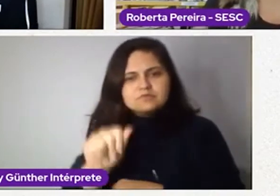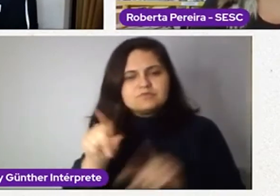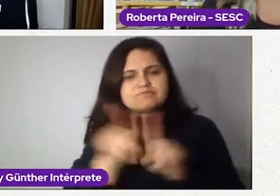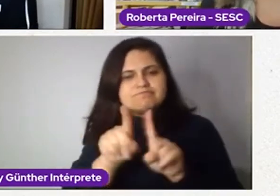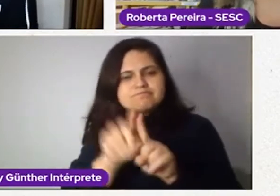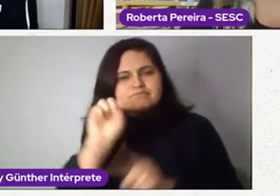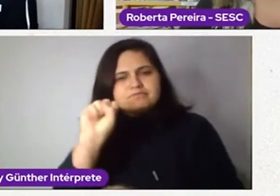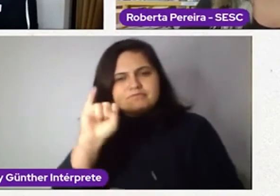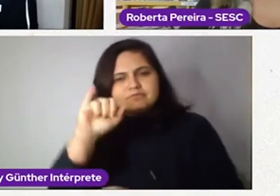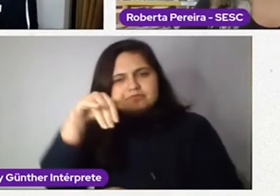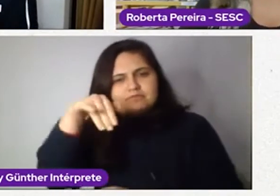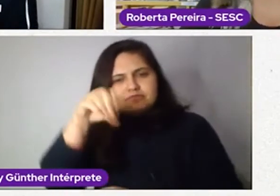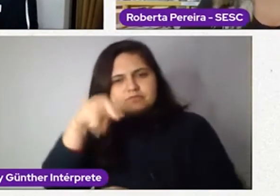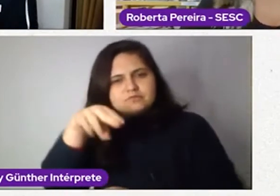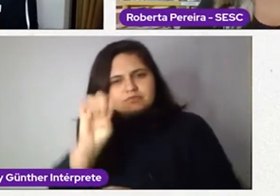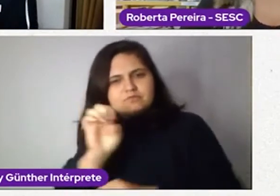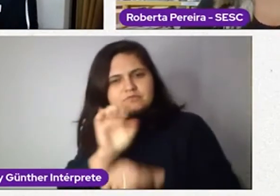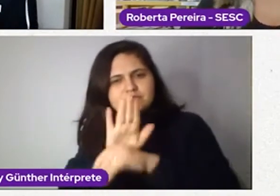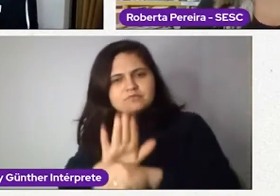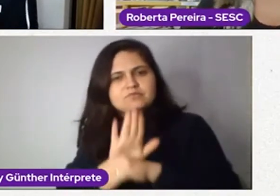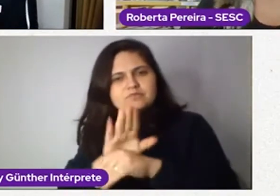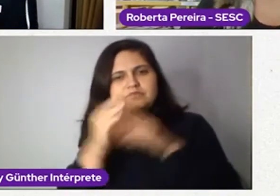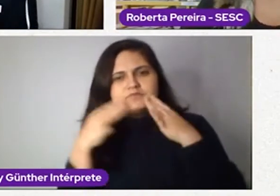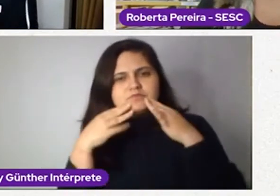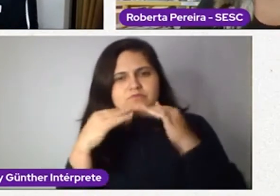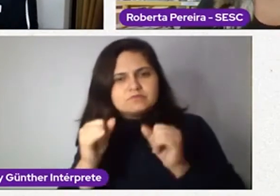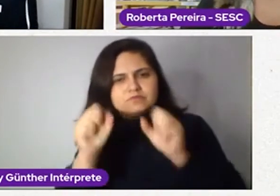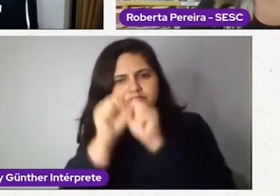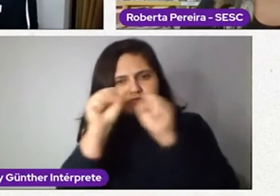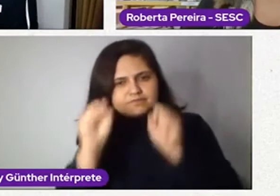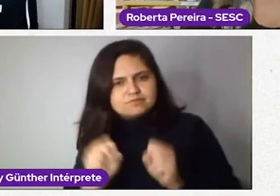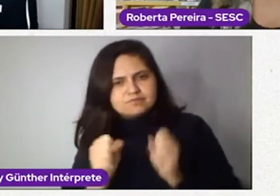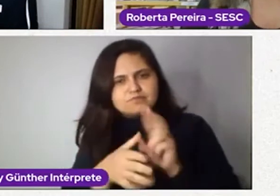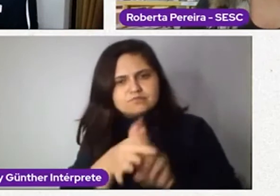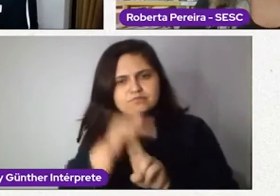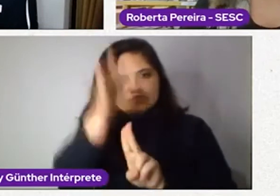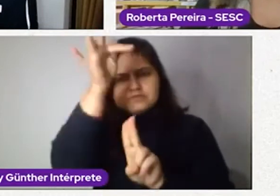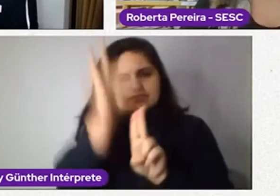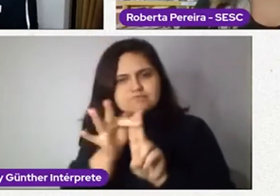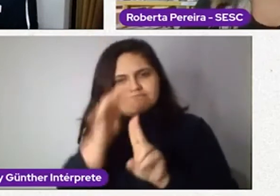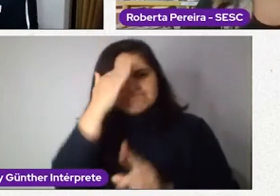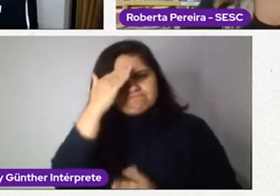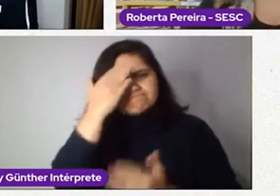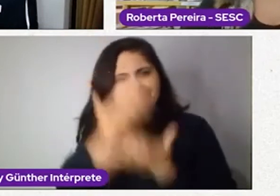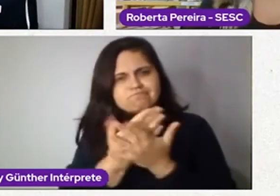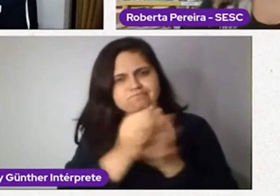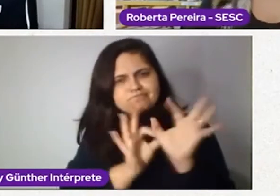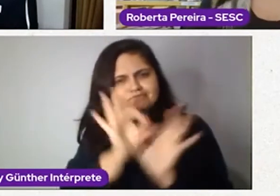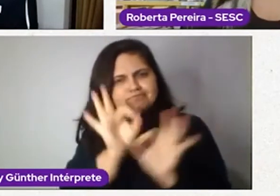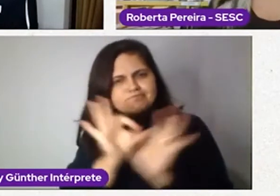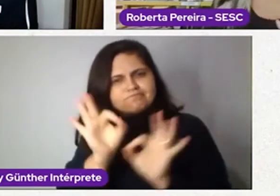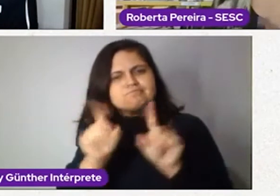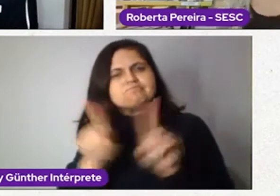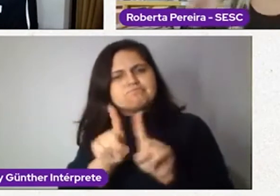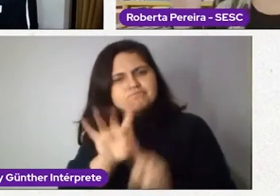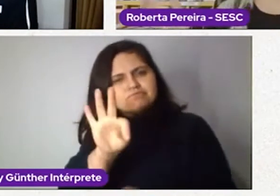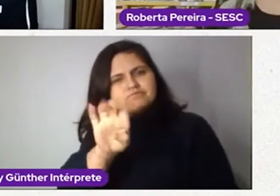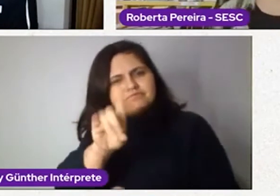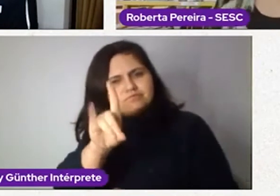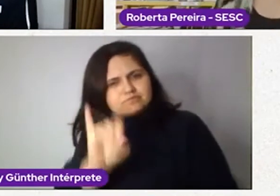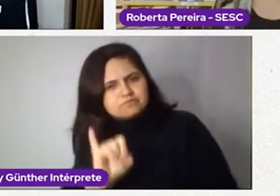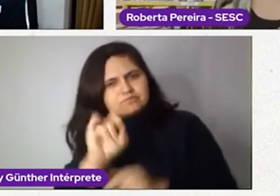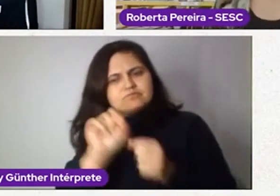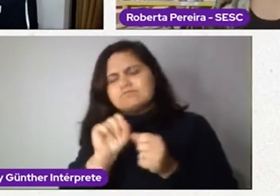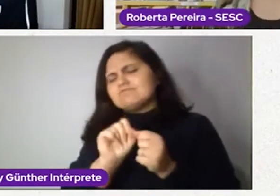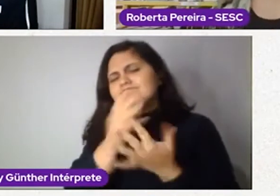que é a assessora de marketing do sistema, que também acreditaram nesse projeto, Tedi, e que estão fazendo